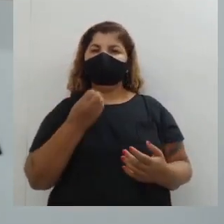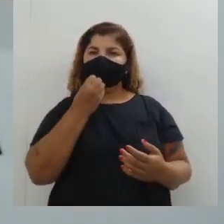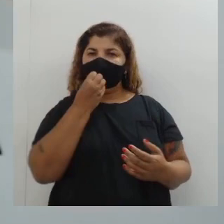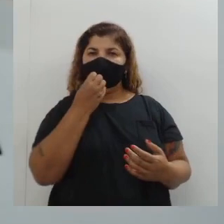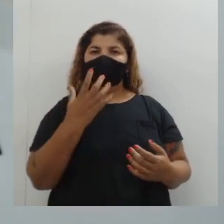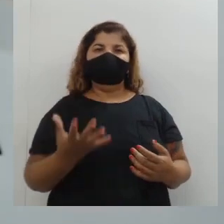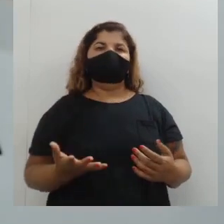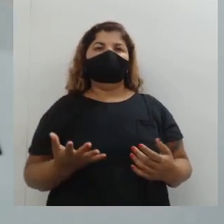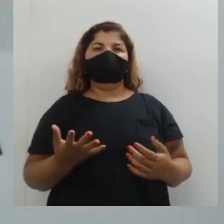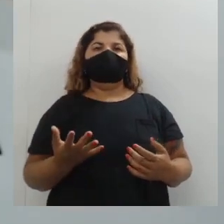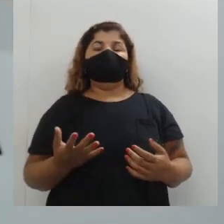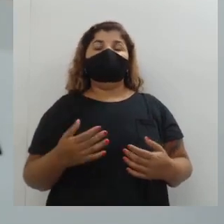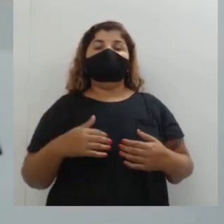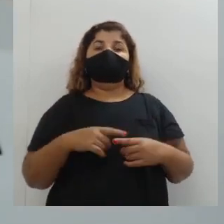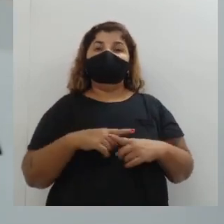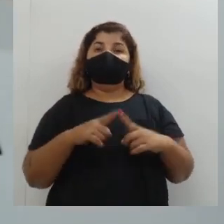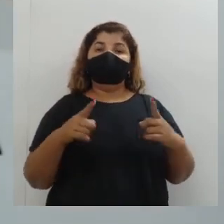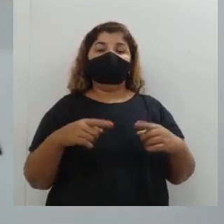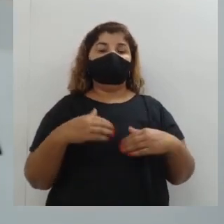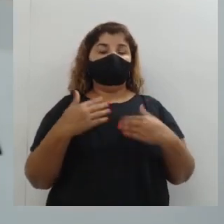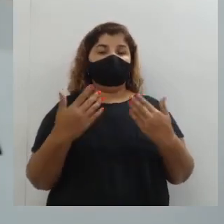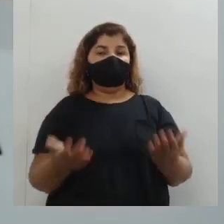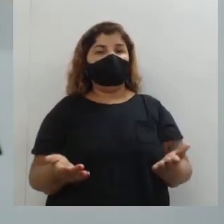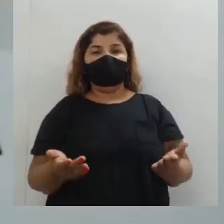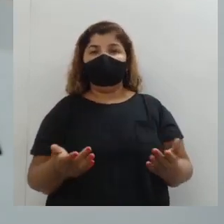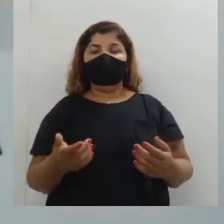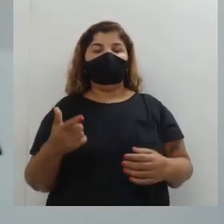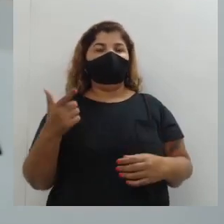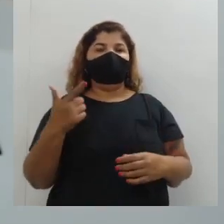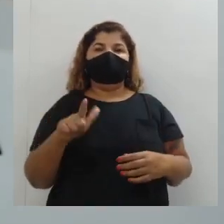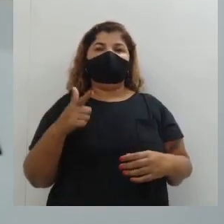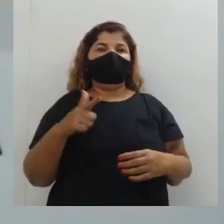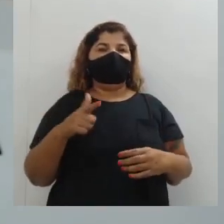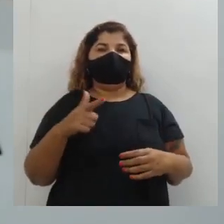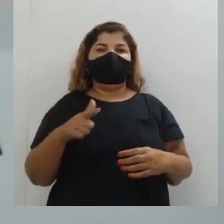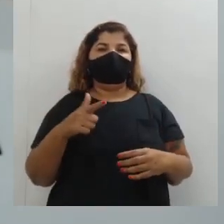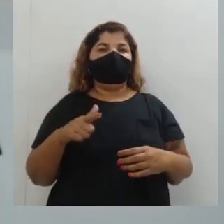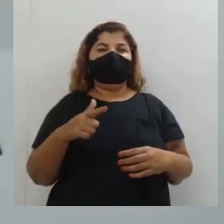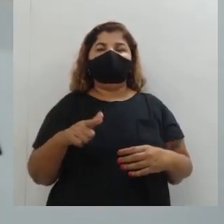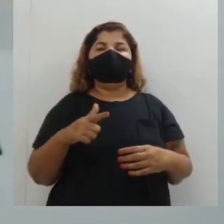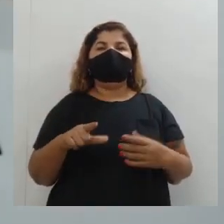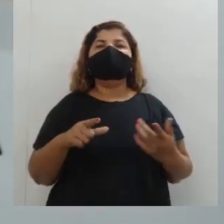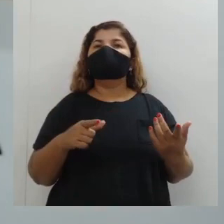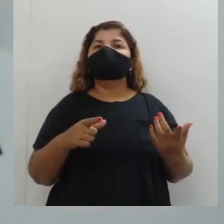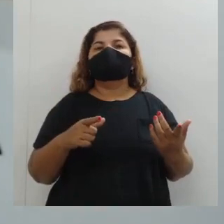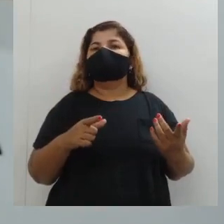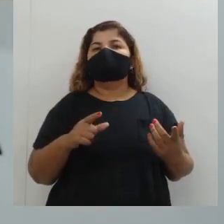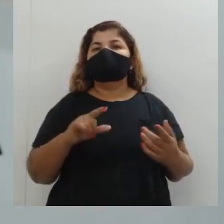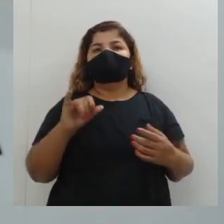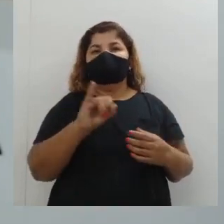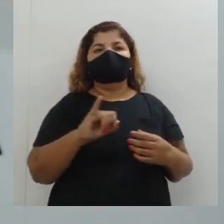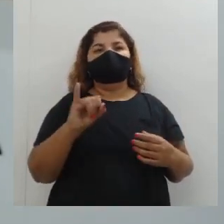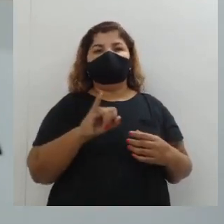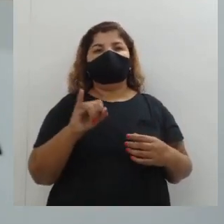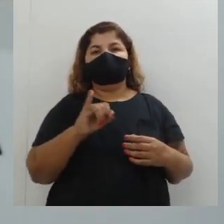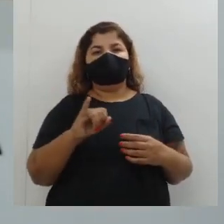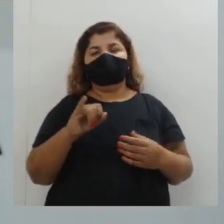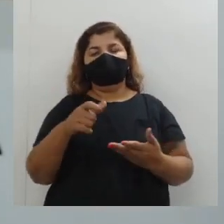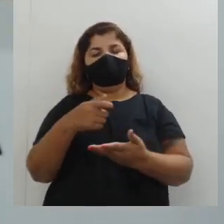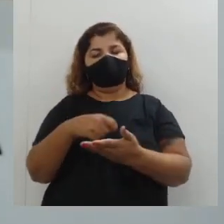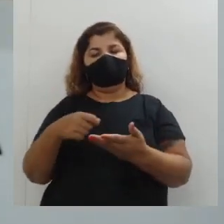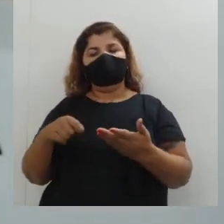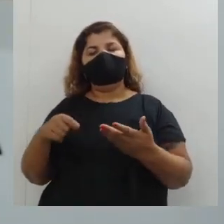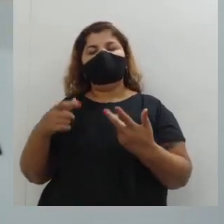qualidade e que até hoje não figura assim entre os escritores de destaque. E